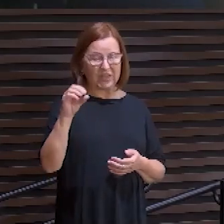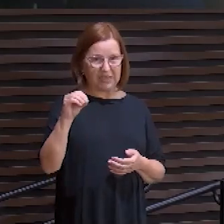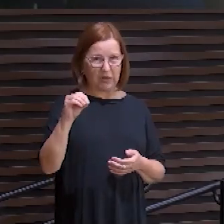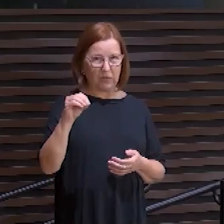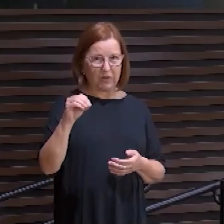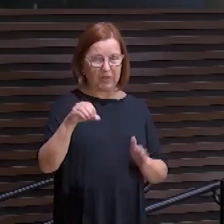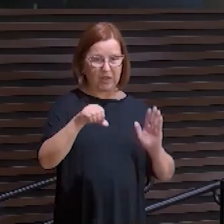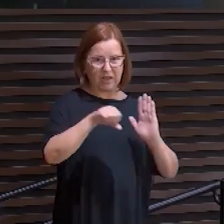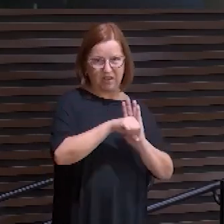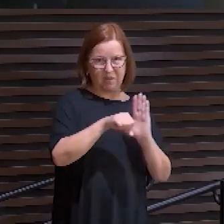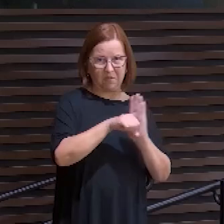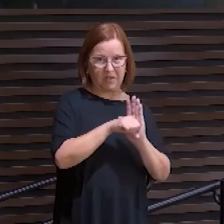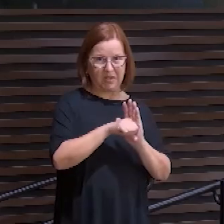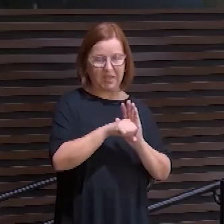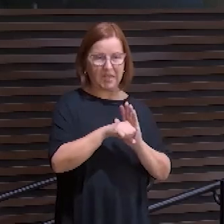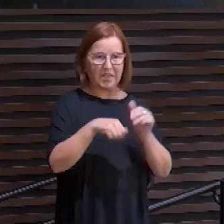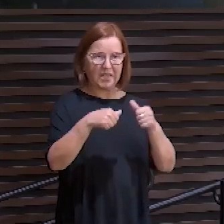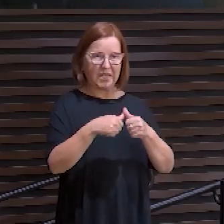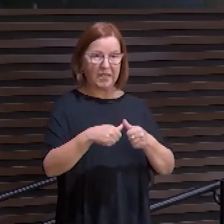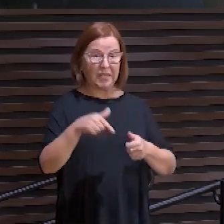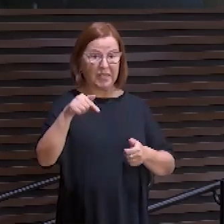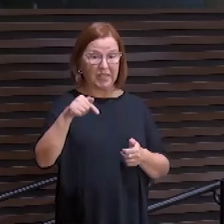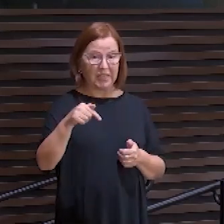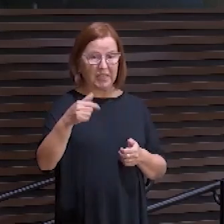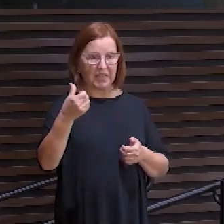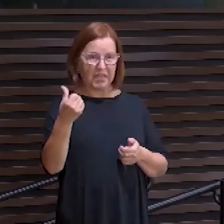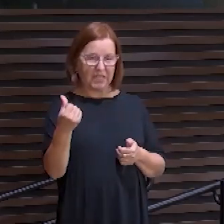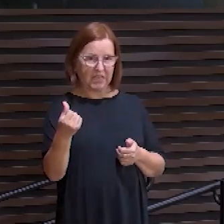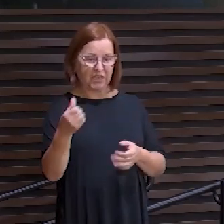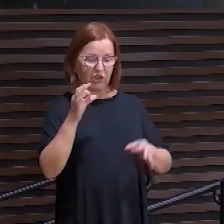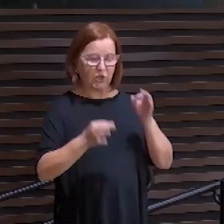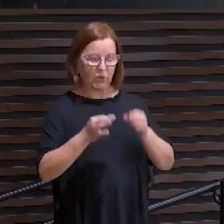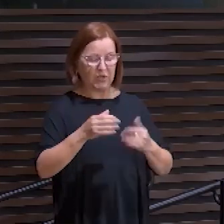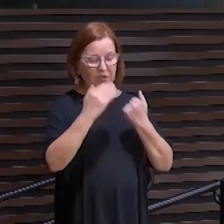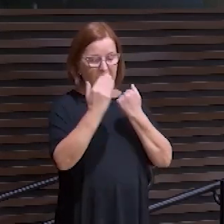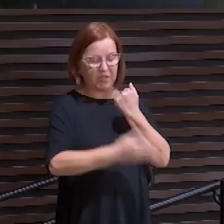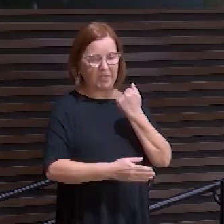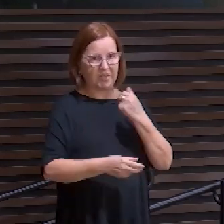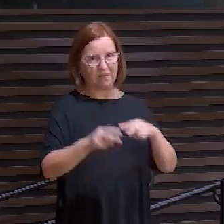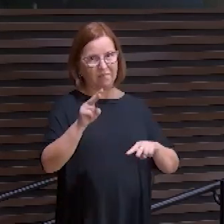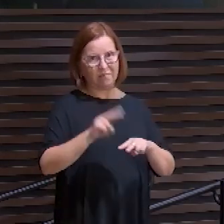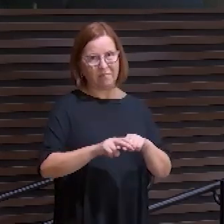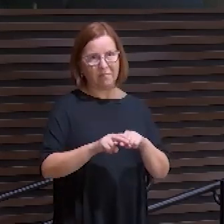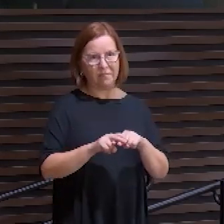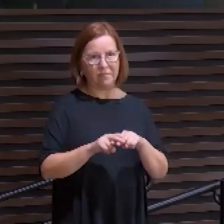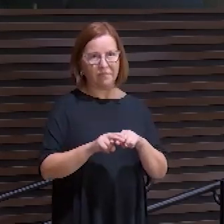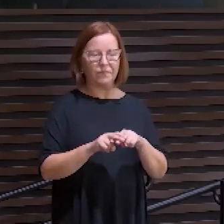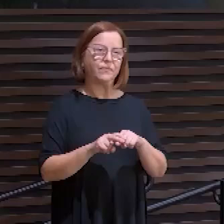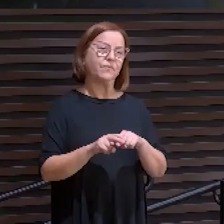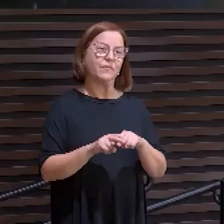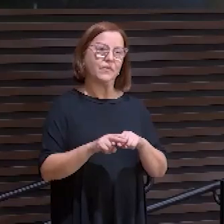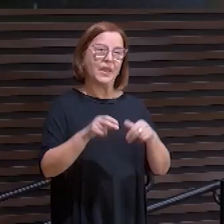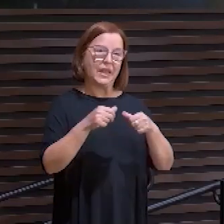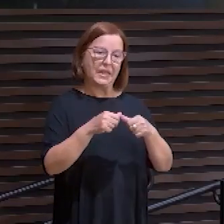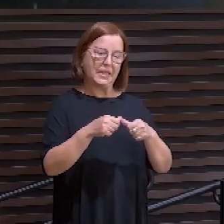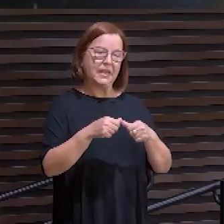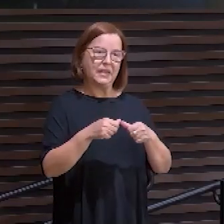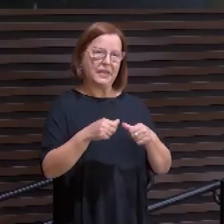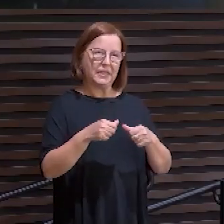criminosos. Desses, 76 julgados e condenados à prisão. Desses